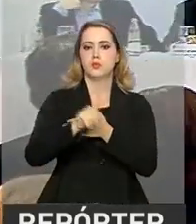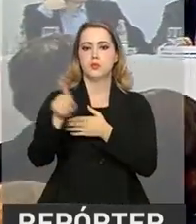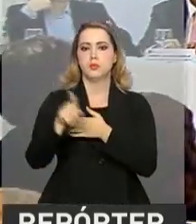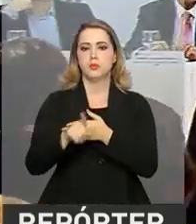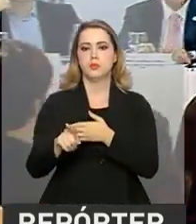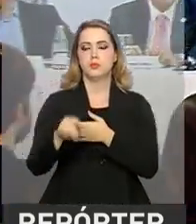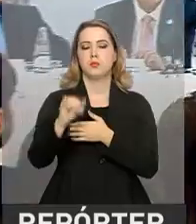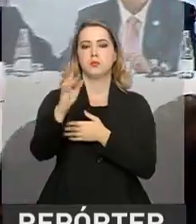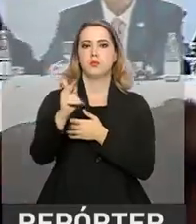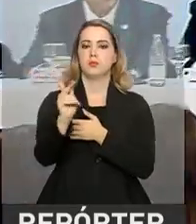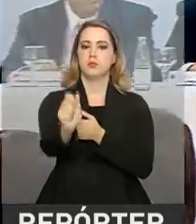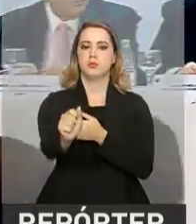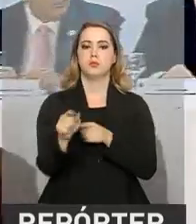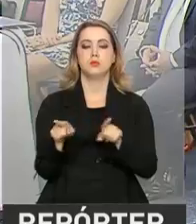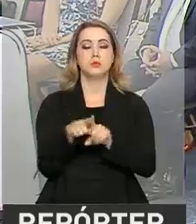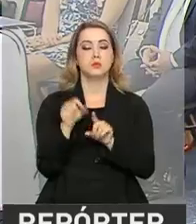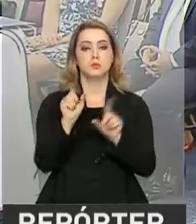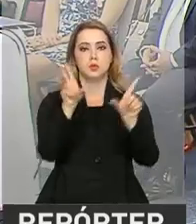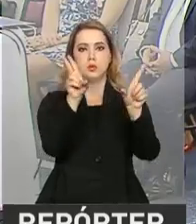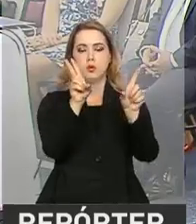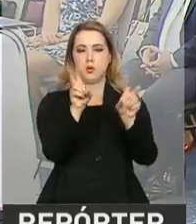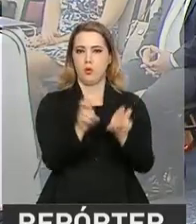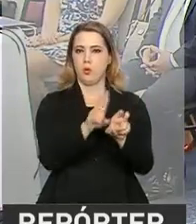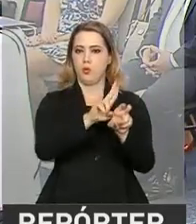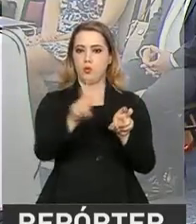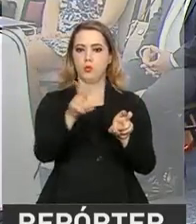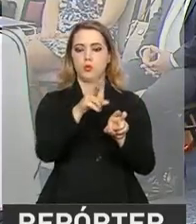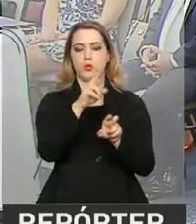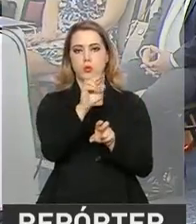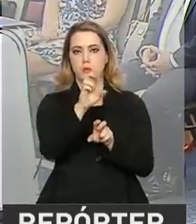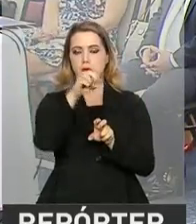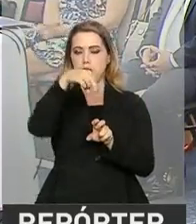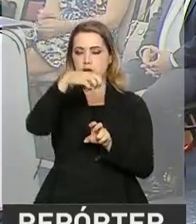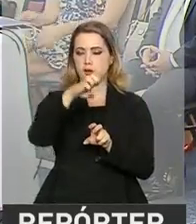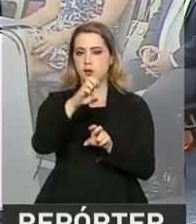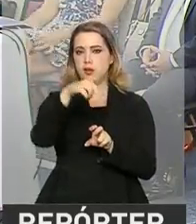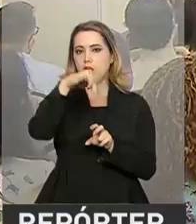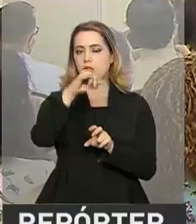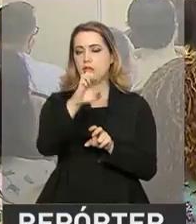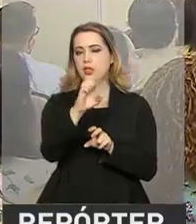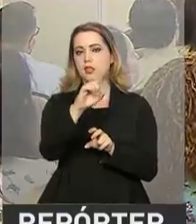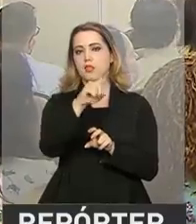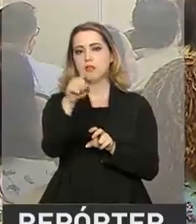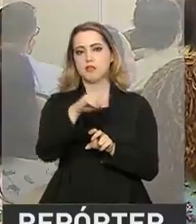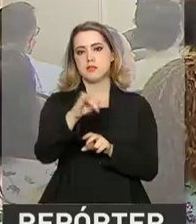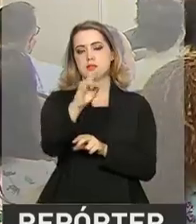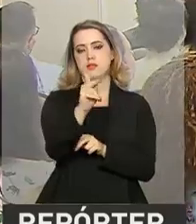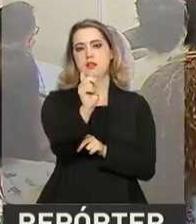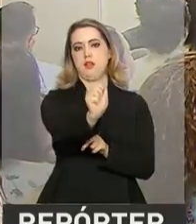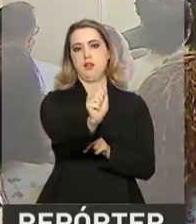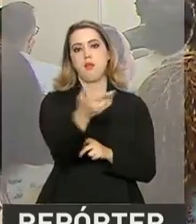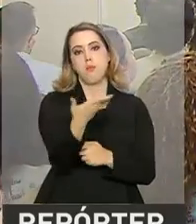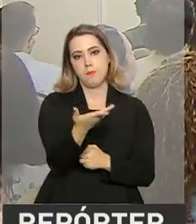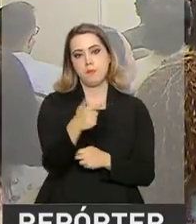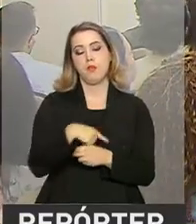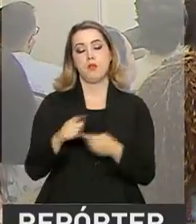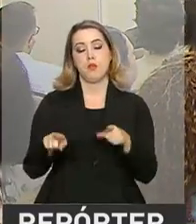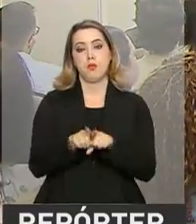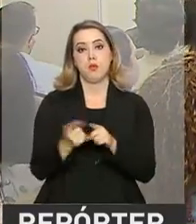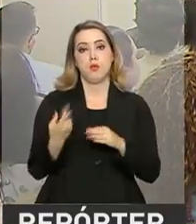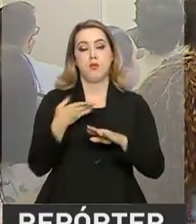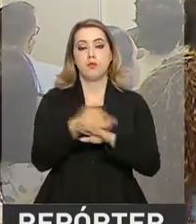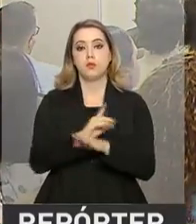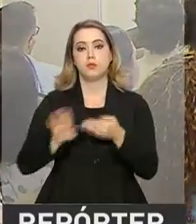de projetos, pesquisas e também assessoram o Ministério da Saúde na realização de ações voltadas